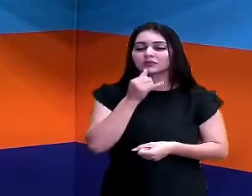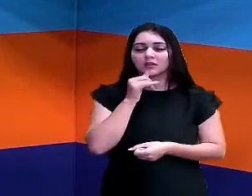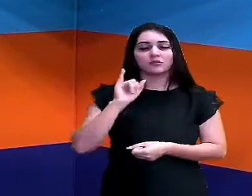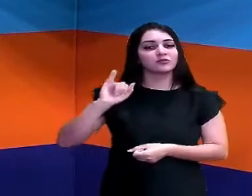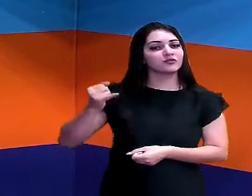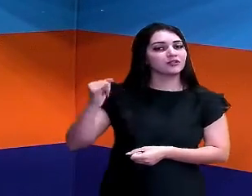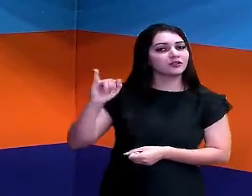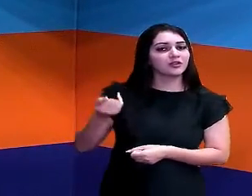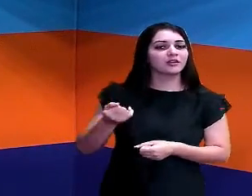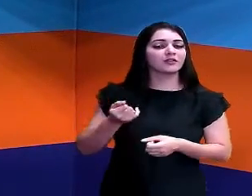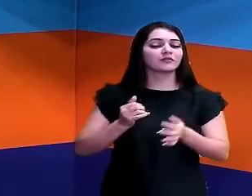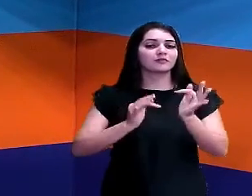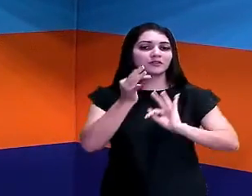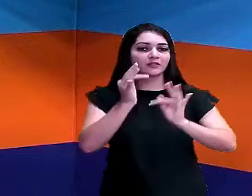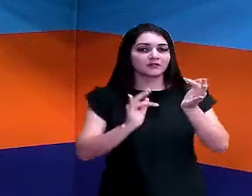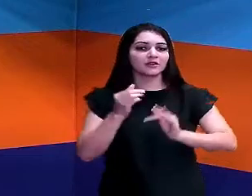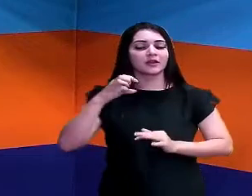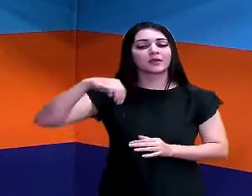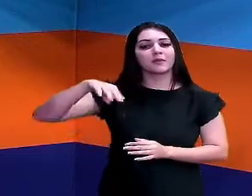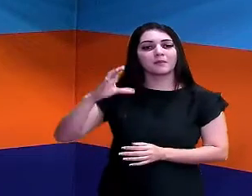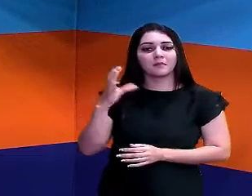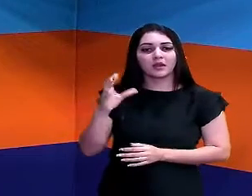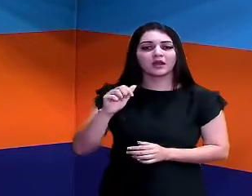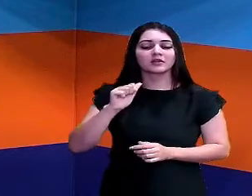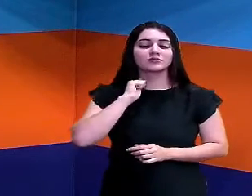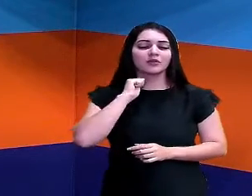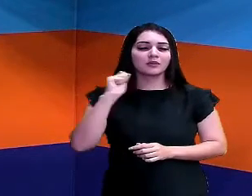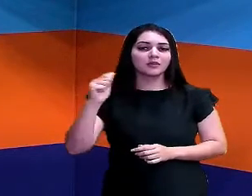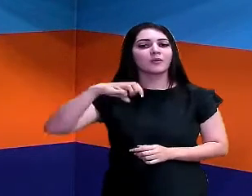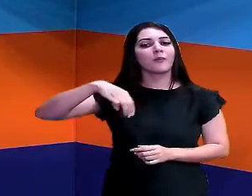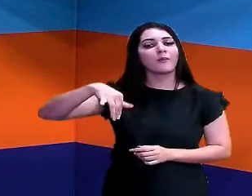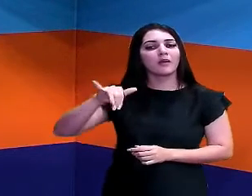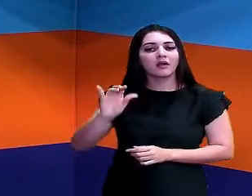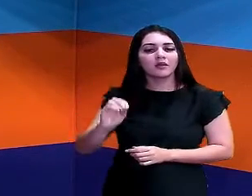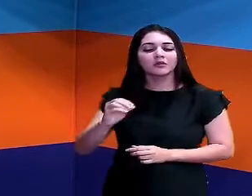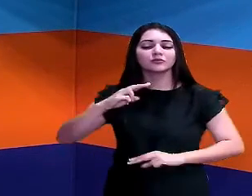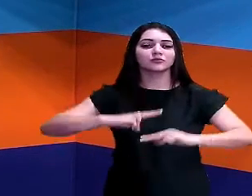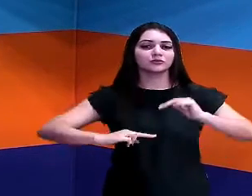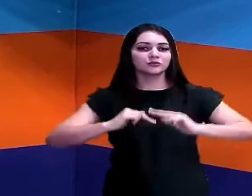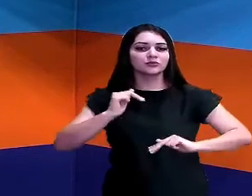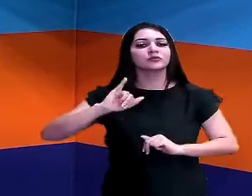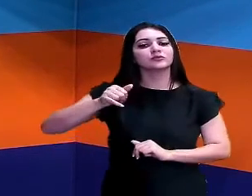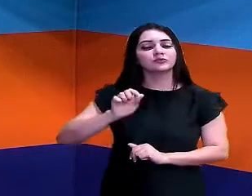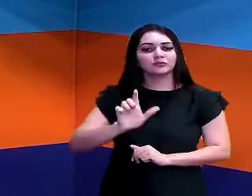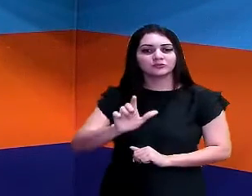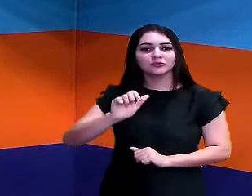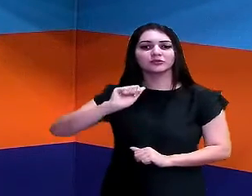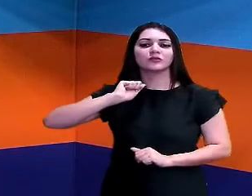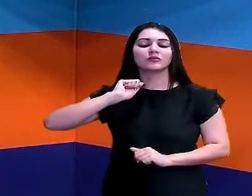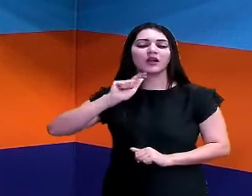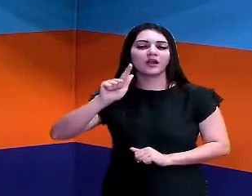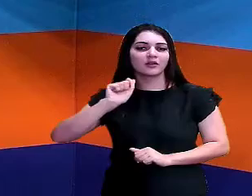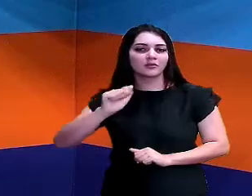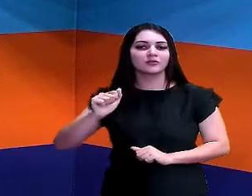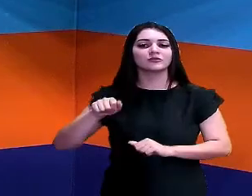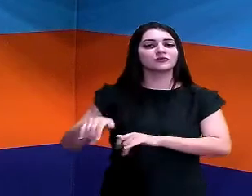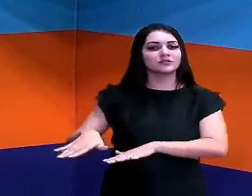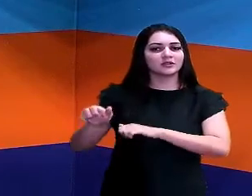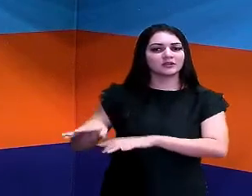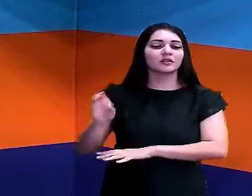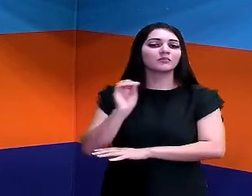janeiro, fevereiro, março, abril, maio, junho, julho, agosto,